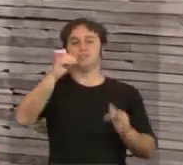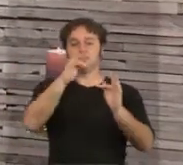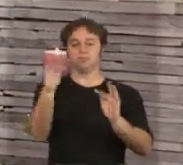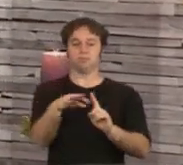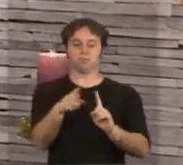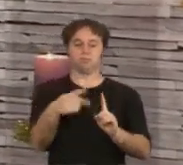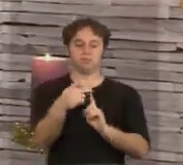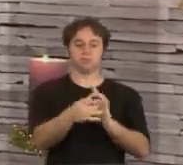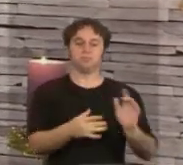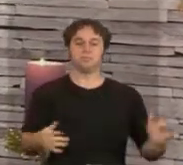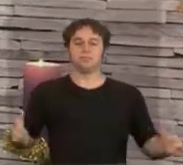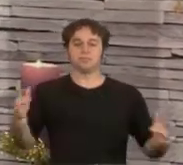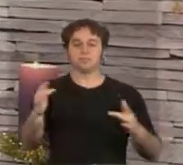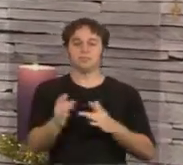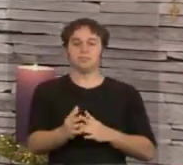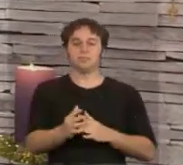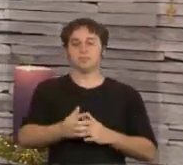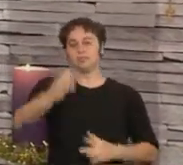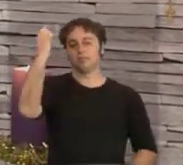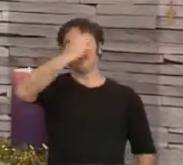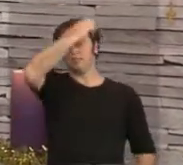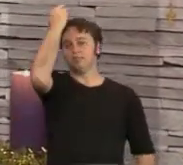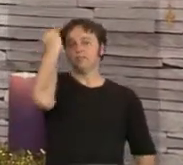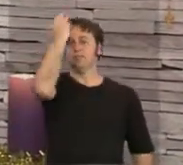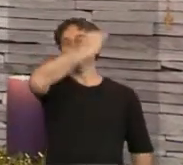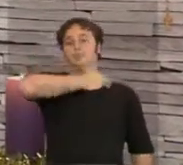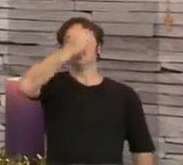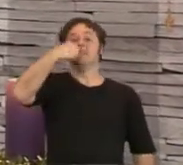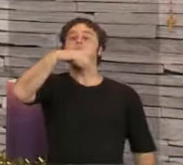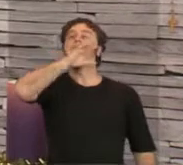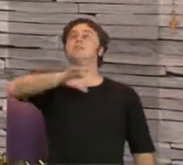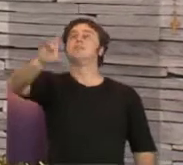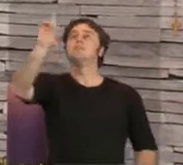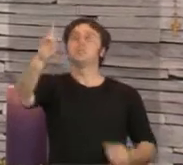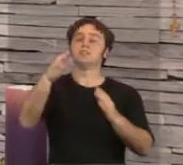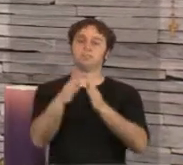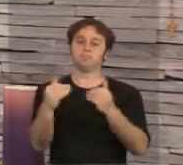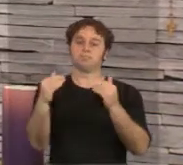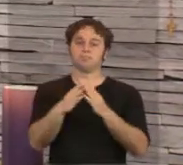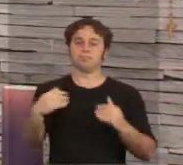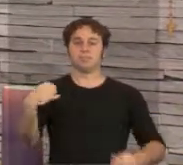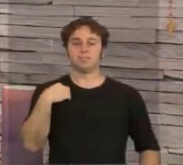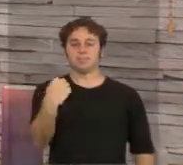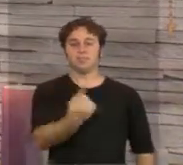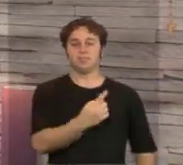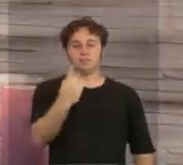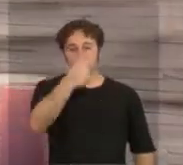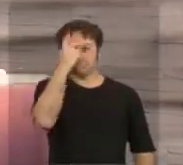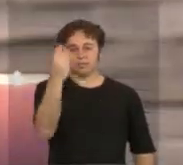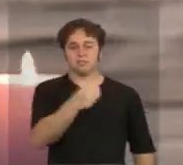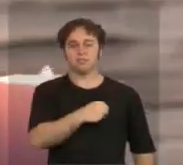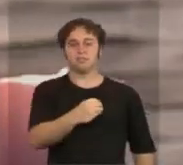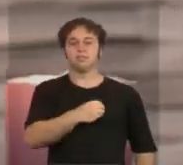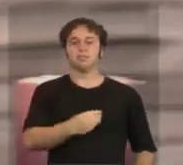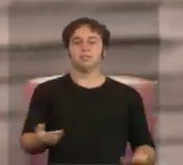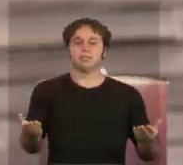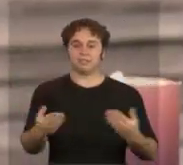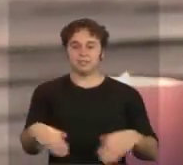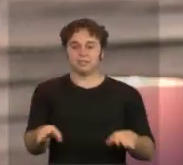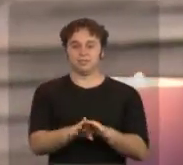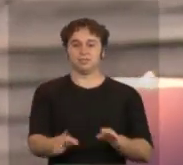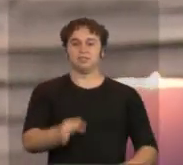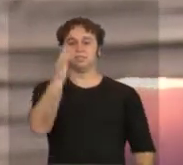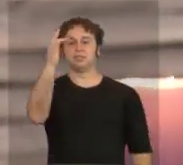sois vós entre as mulheres e bendito é o fruto do vosso ventre, Jesus. Santa Maria, Mãe de Deus, rogai por